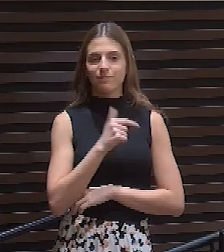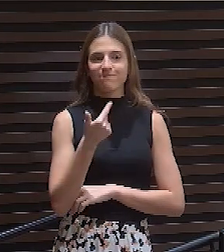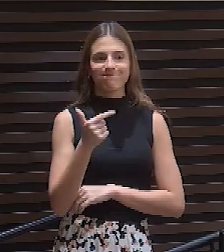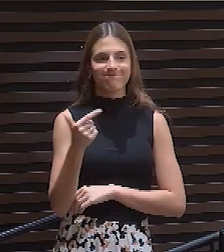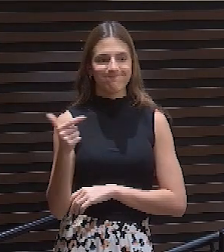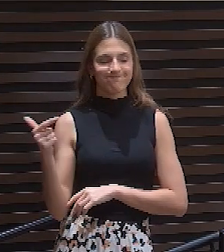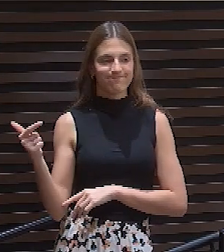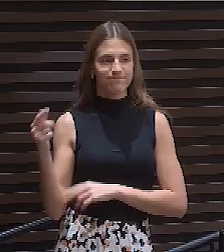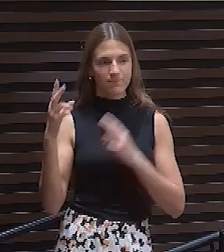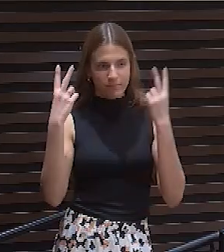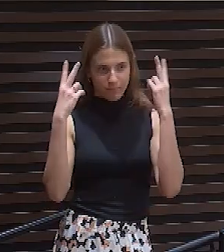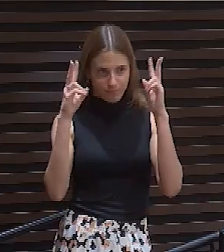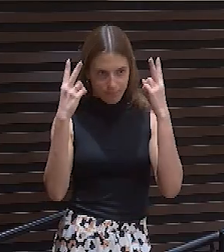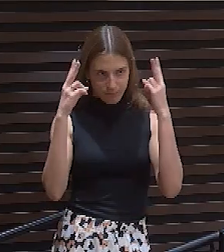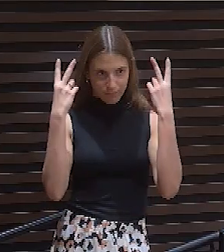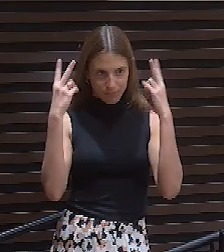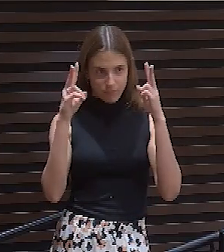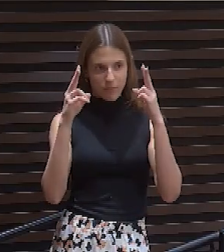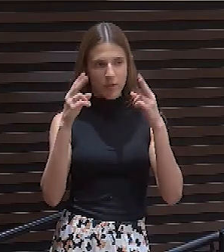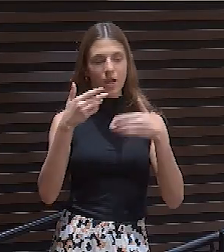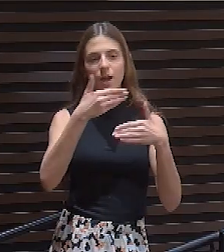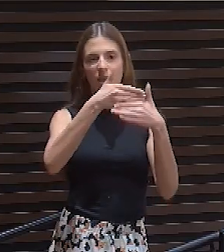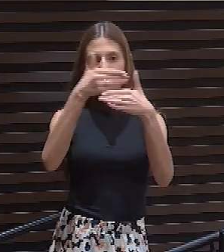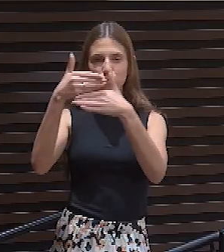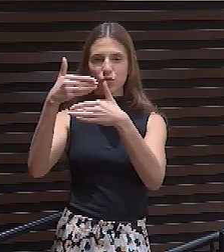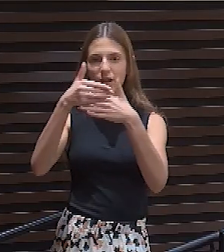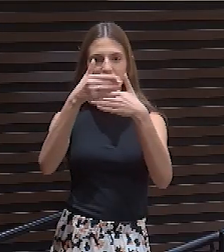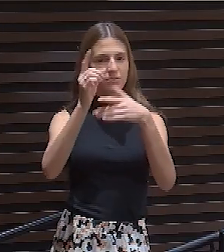vitória. As muralhas não vão cair.